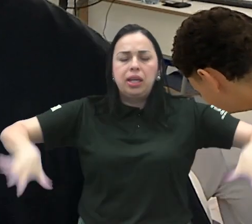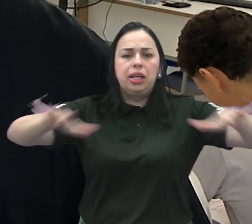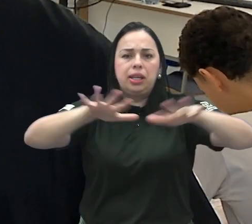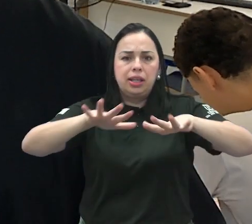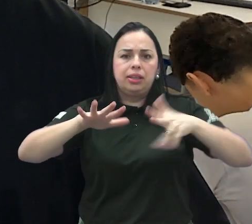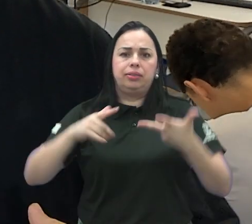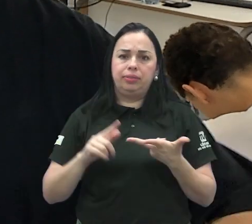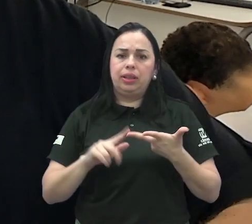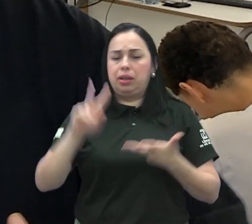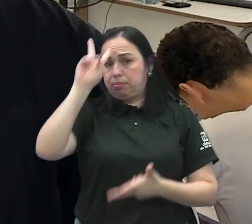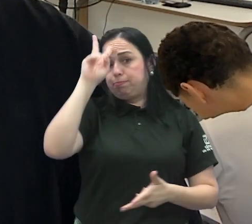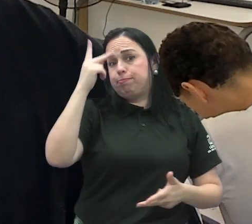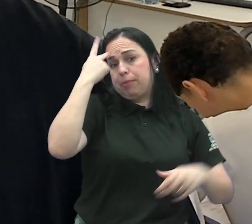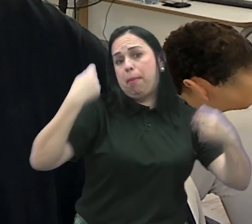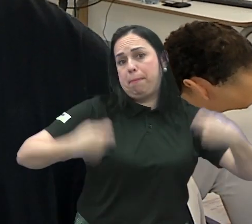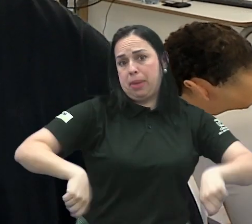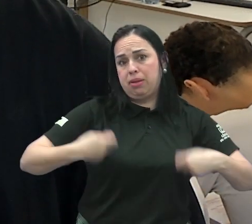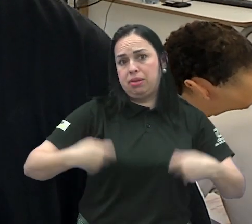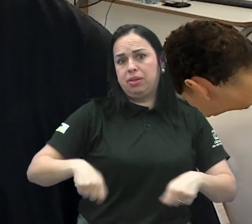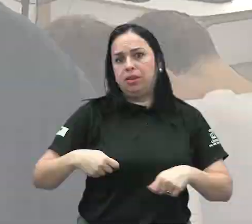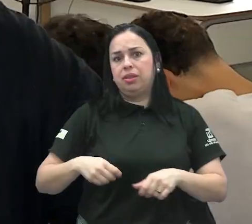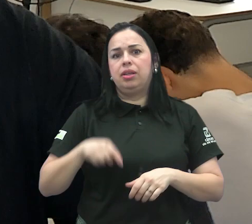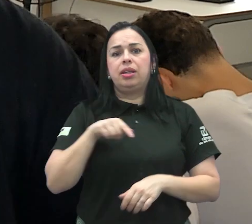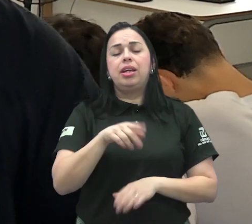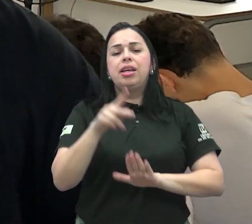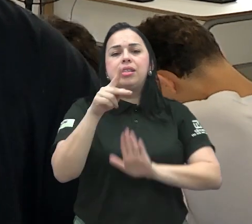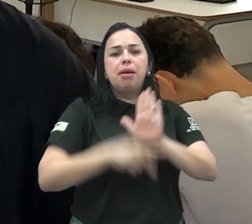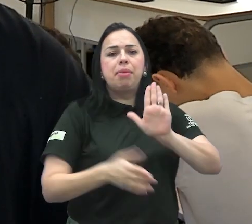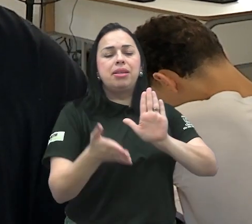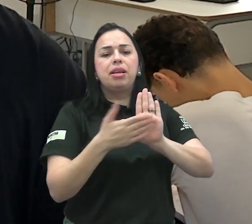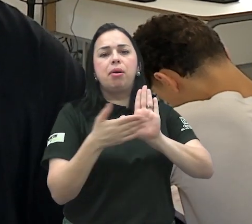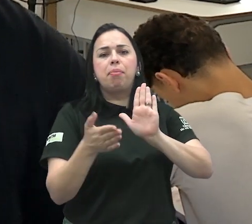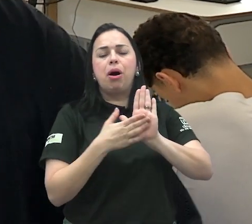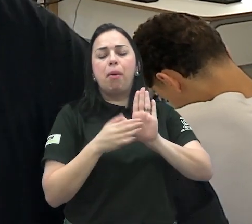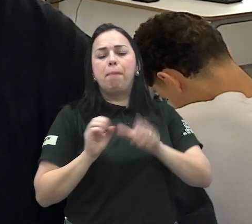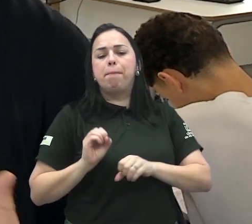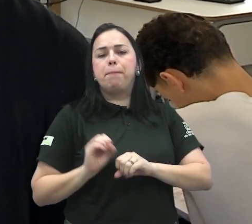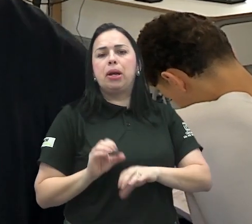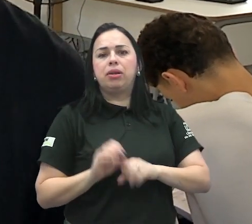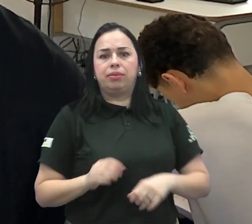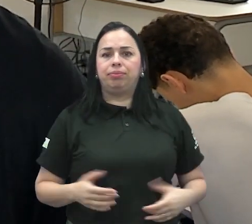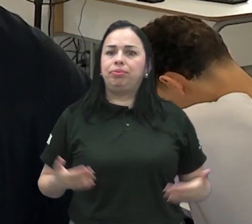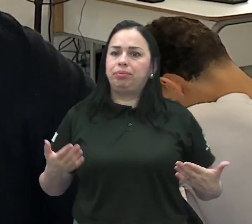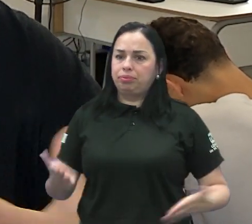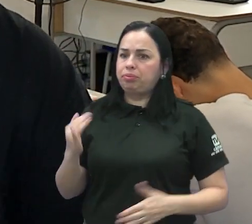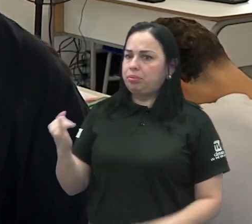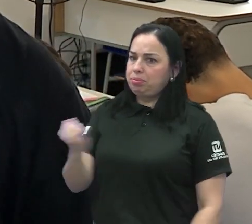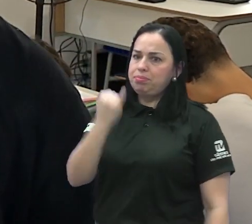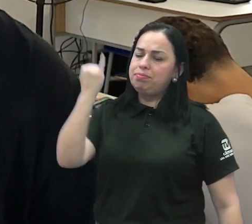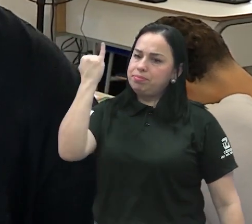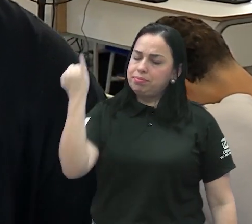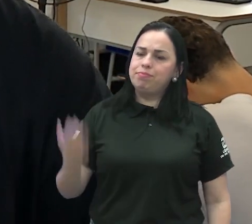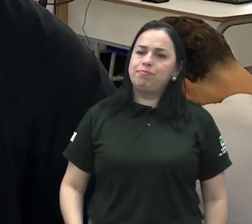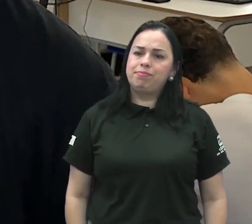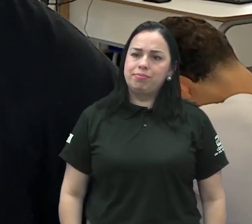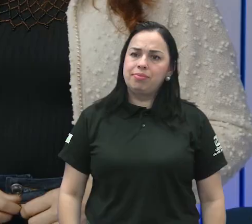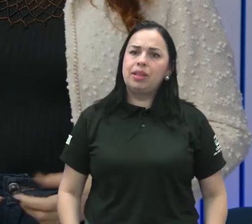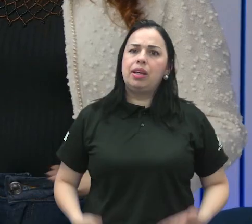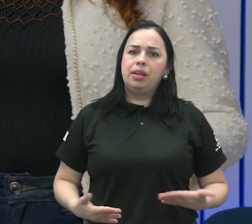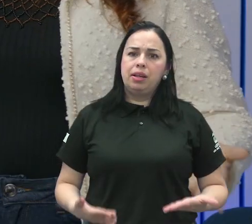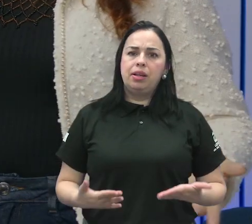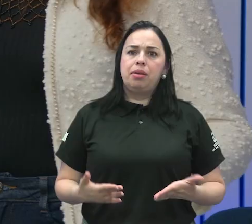até a arquitetura, até a forma como a gente pensa a sala de aula, revisitar a educação como um projeto que possa ser um projeto